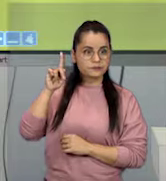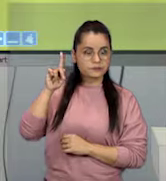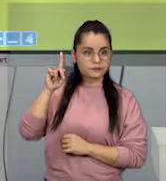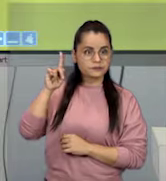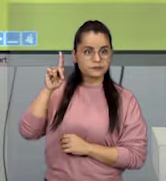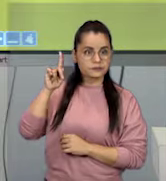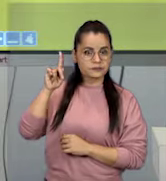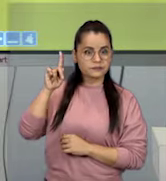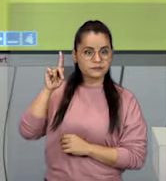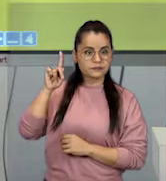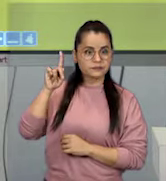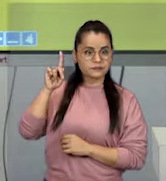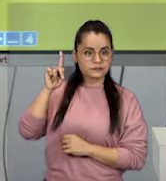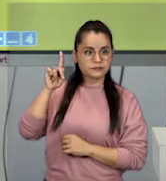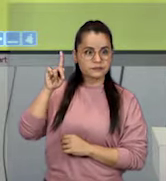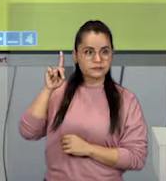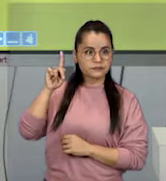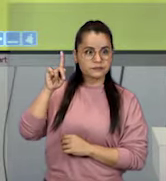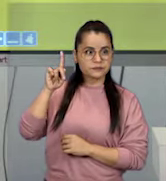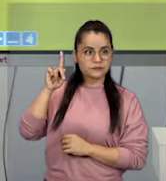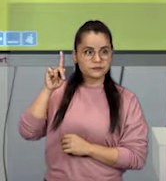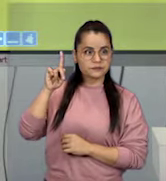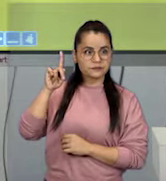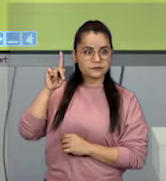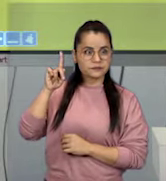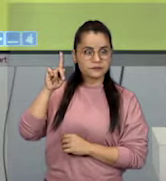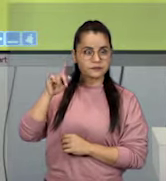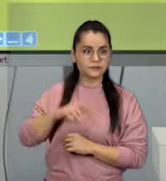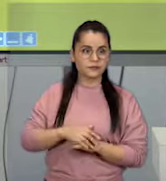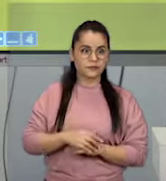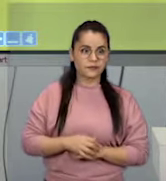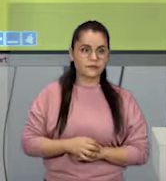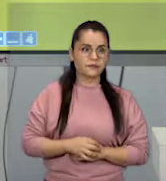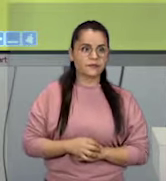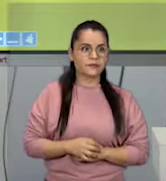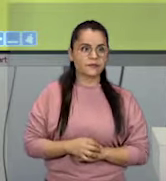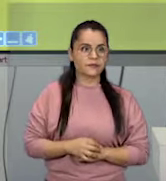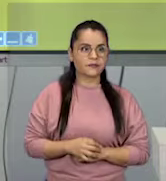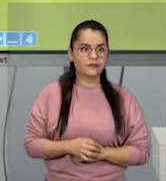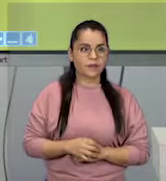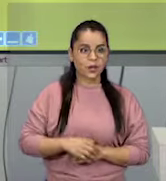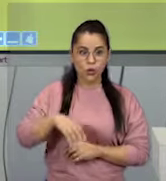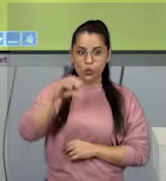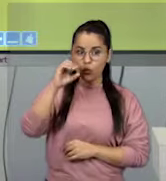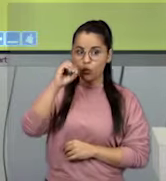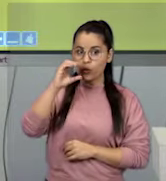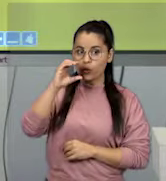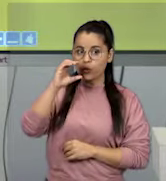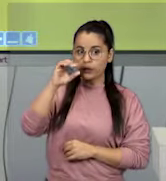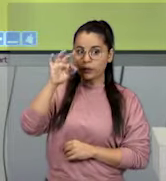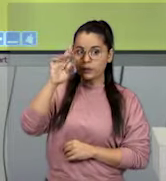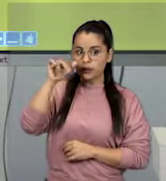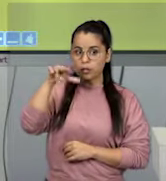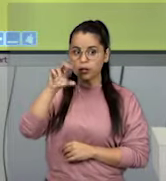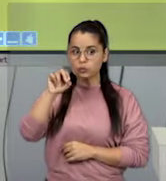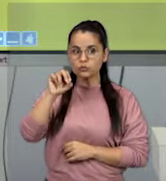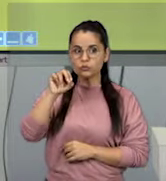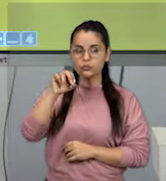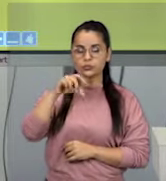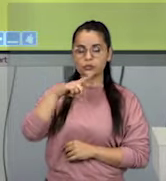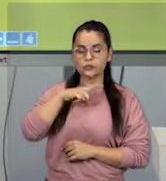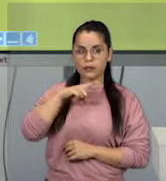libera 719, cinco kilojoule Oi para o outono Eu